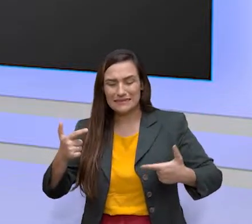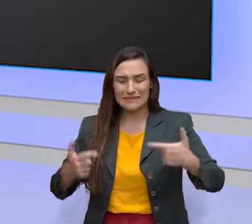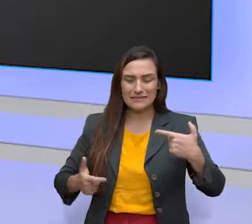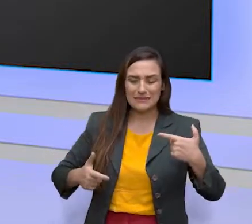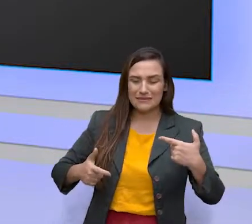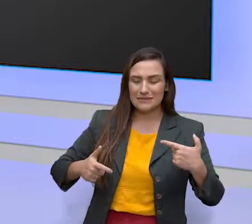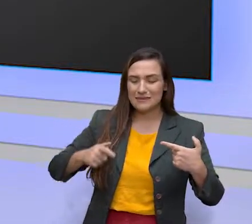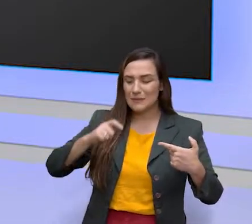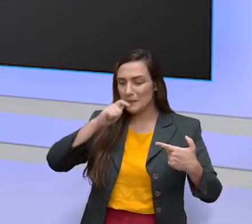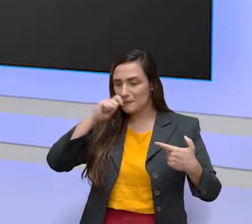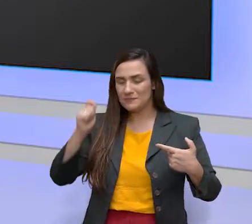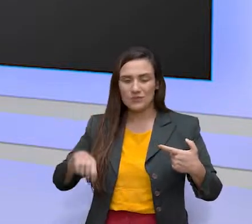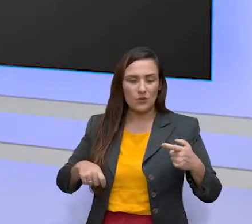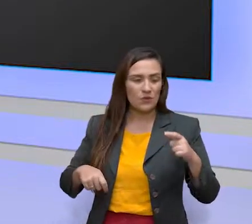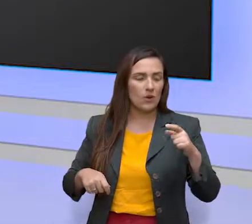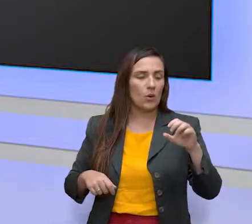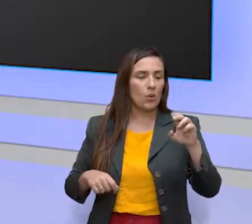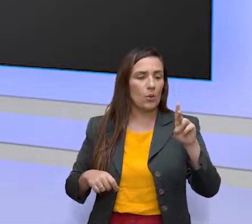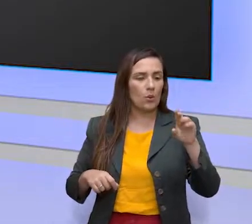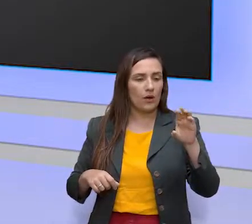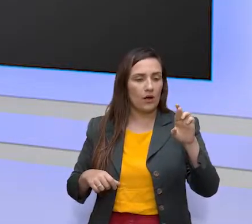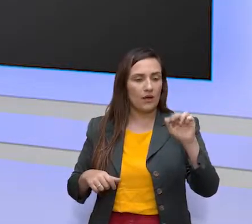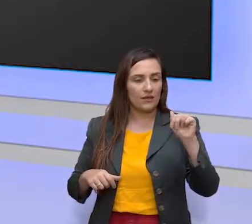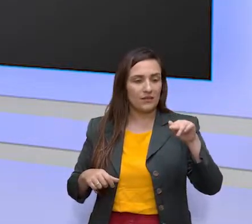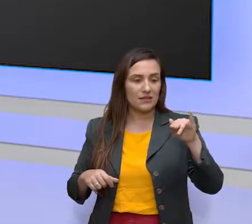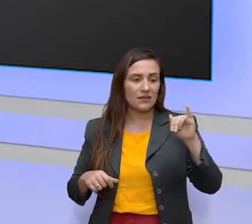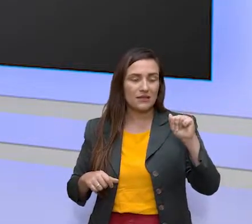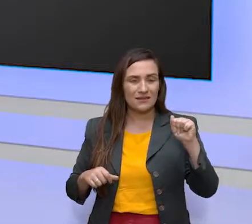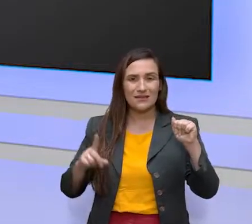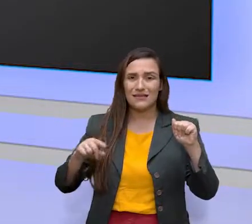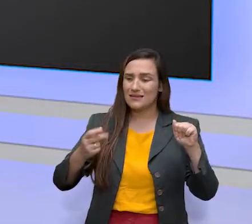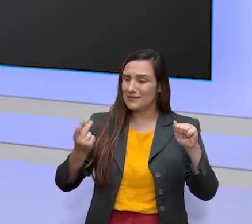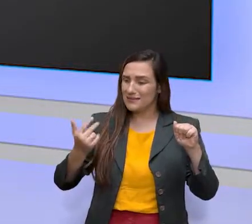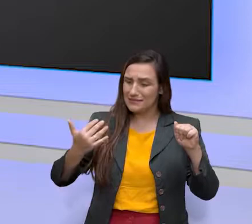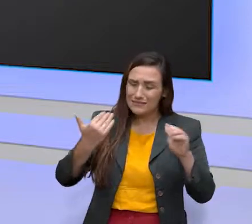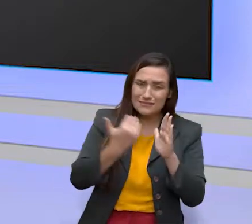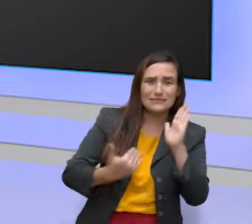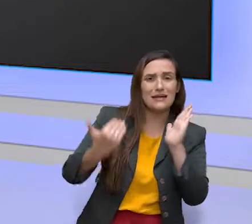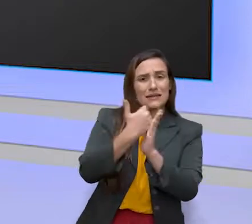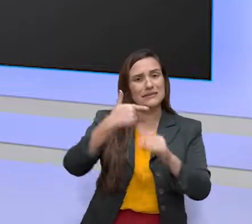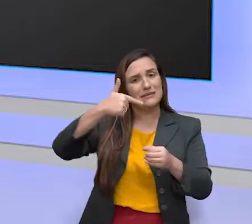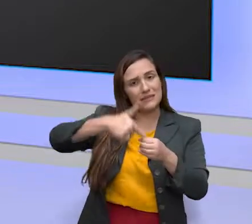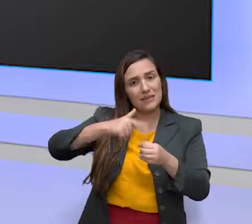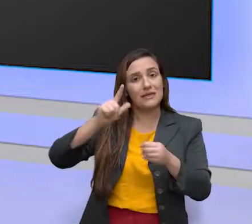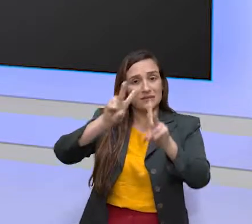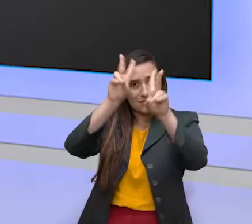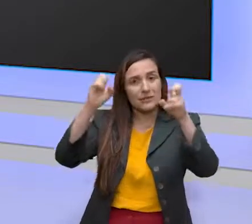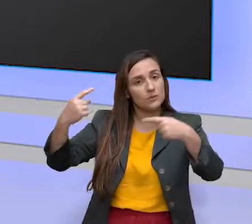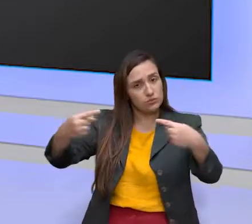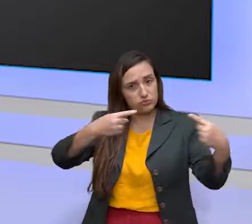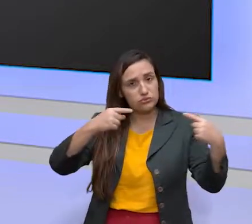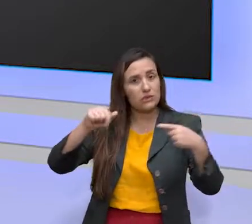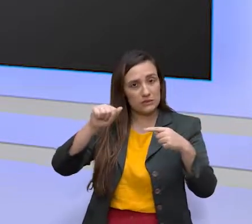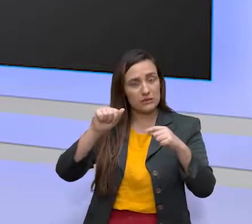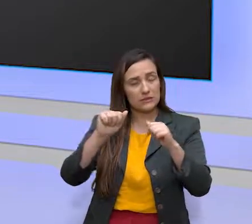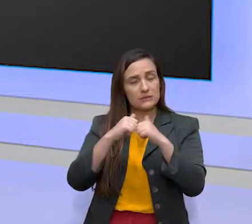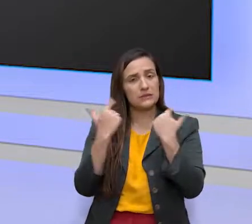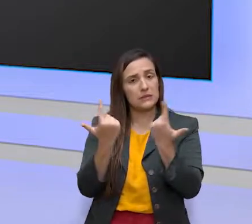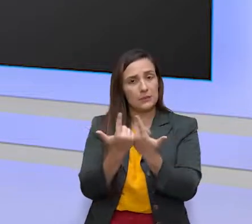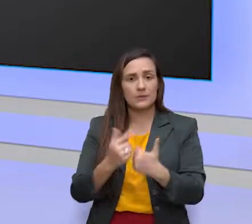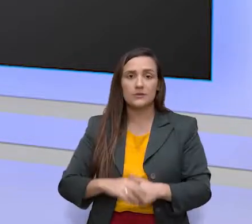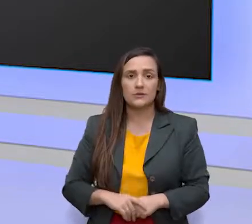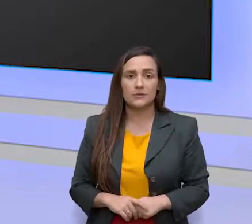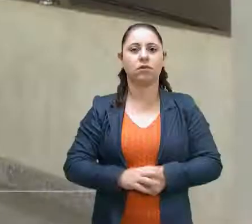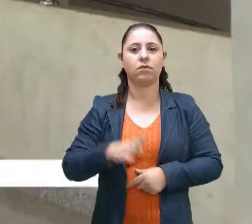e Ucrânia gerou sérios impactos nos valores dos combustíveis. O tema foi tratado em sessão ordinária